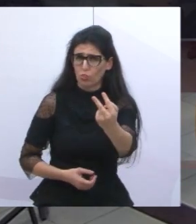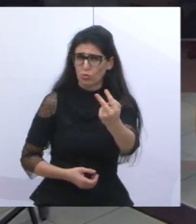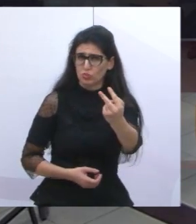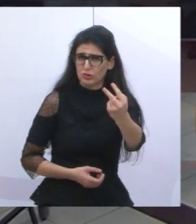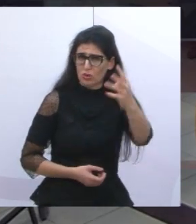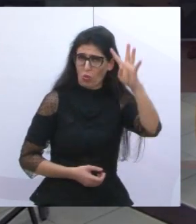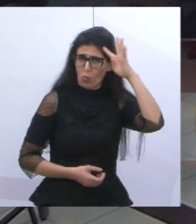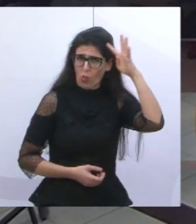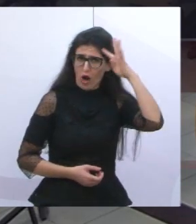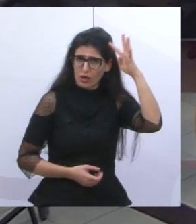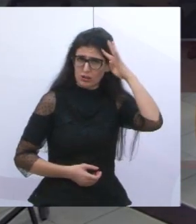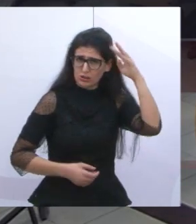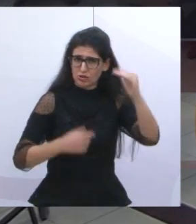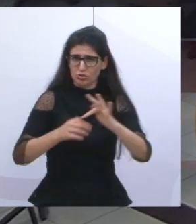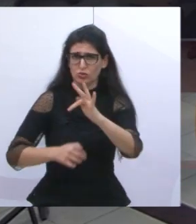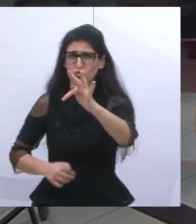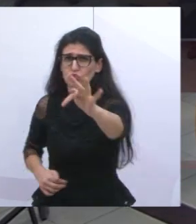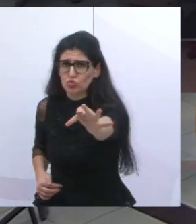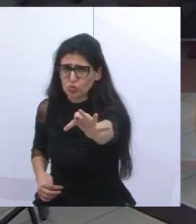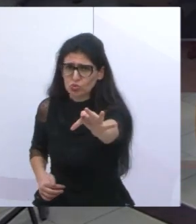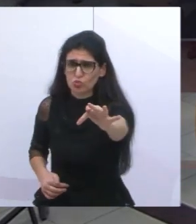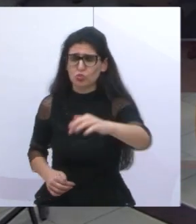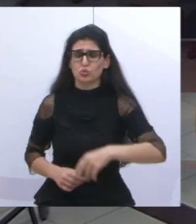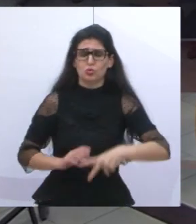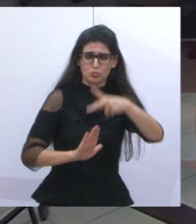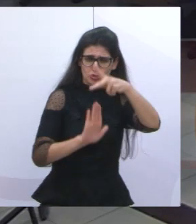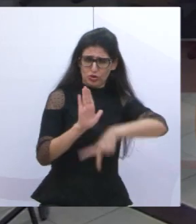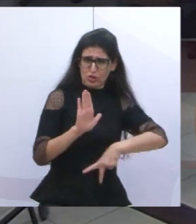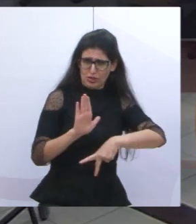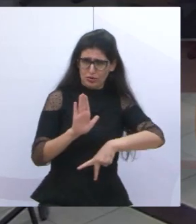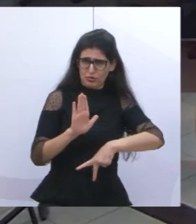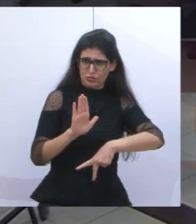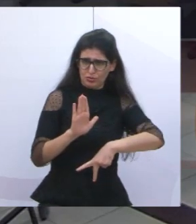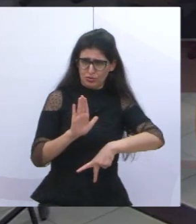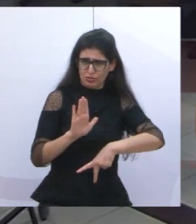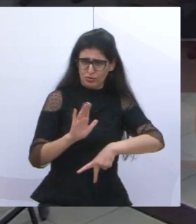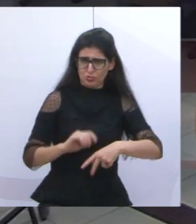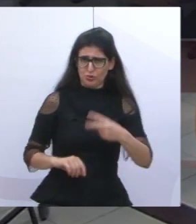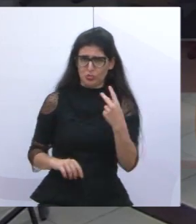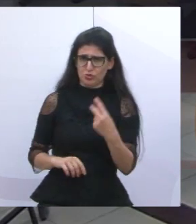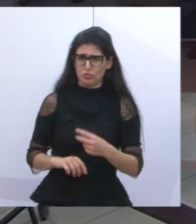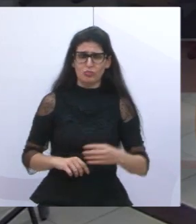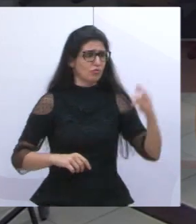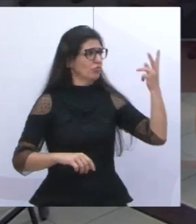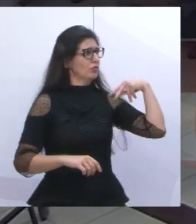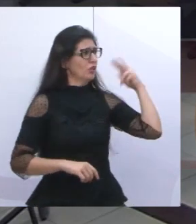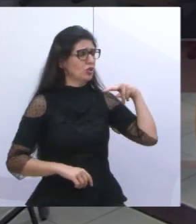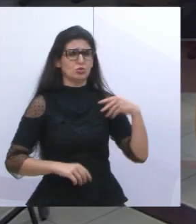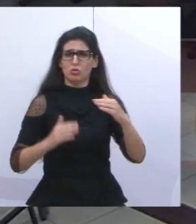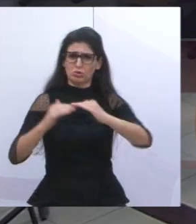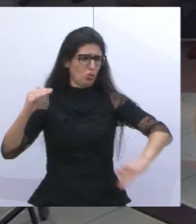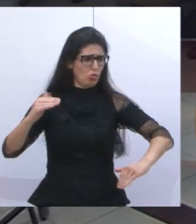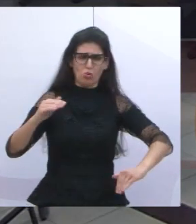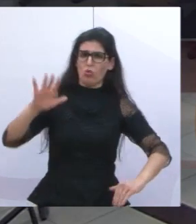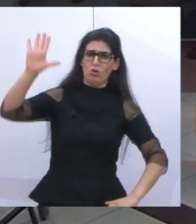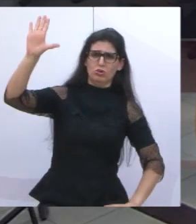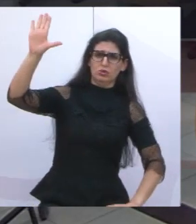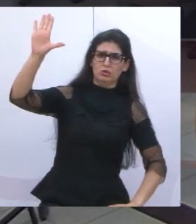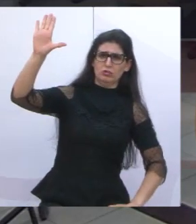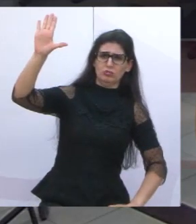Pedido do vereador Luiz Flávio para adiar o projeto para 2 sessões. Os vereadores contrários se manifestem levantando o braço.